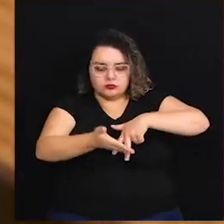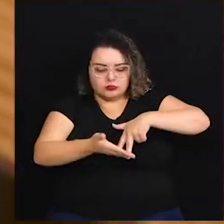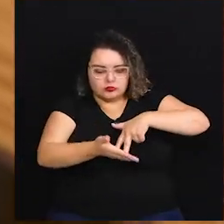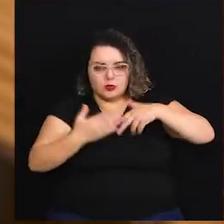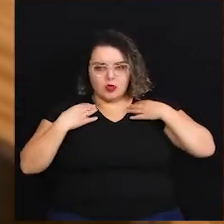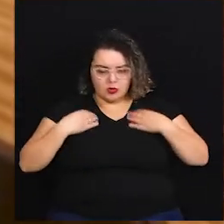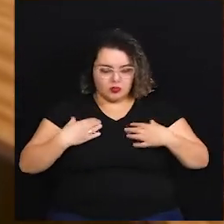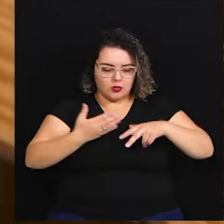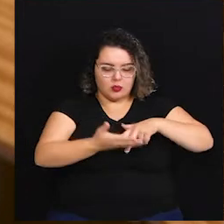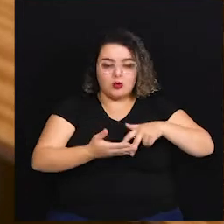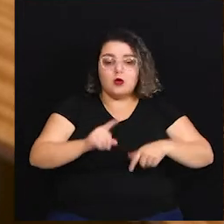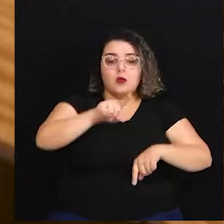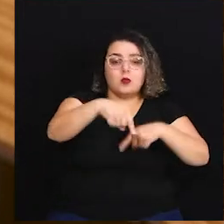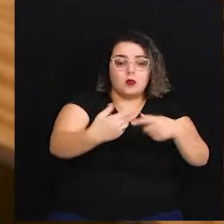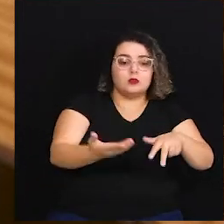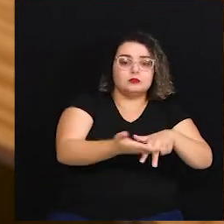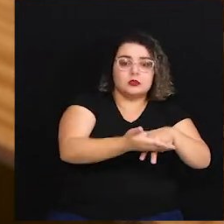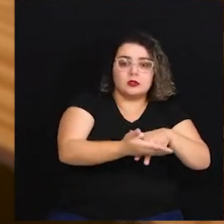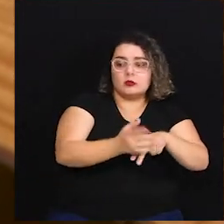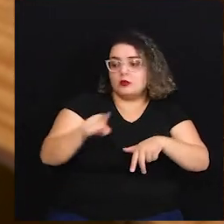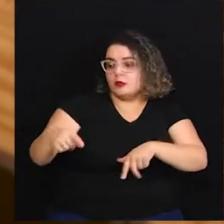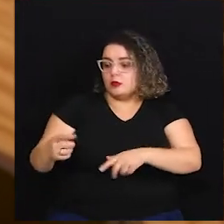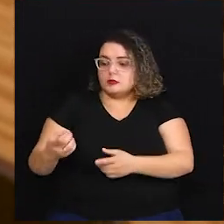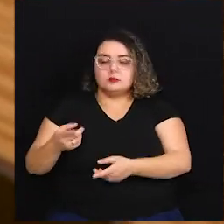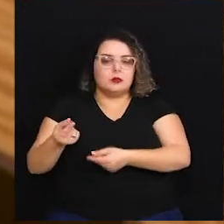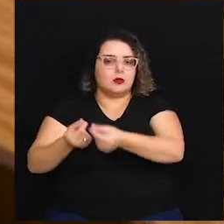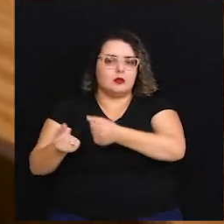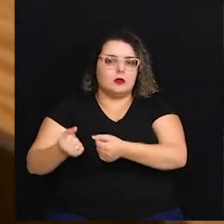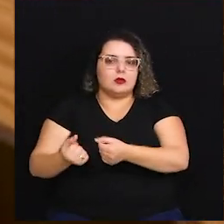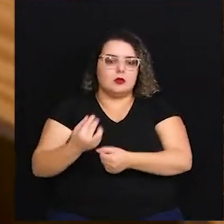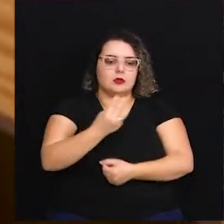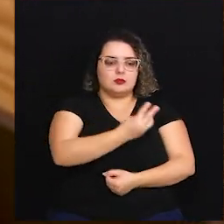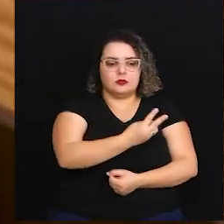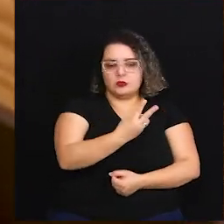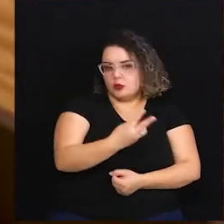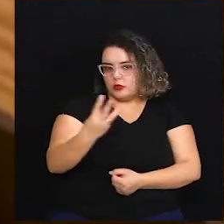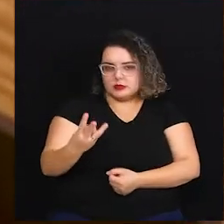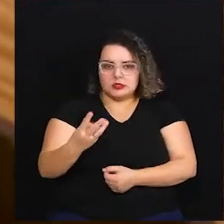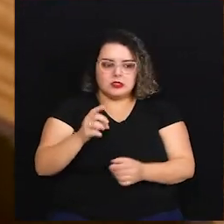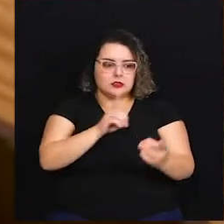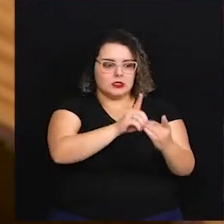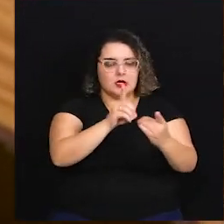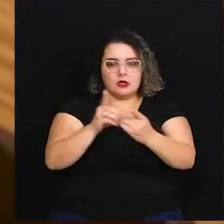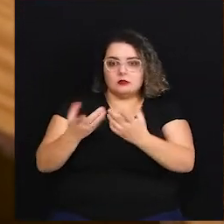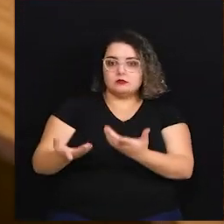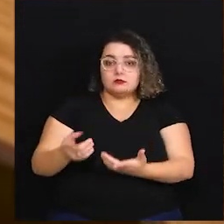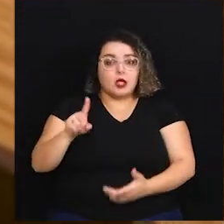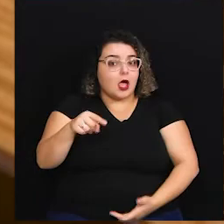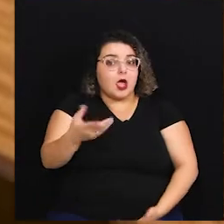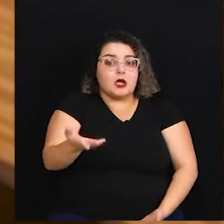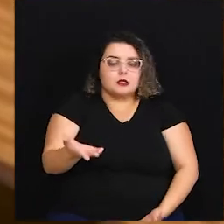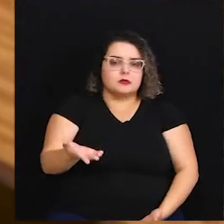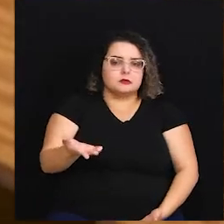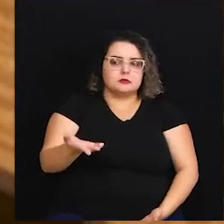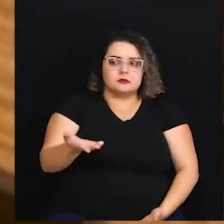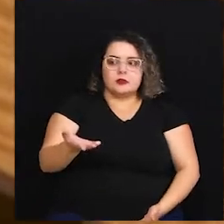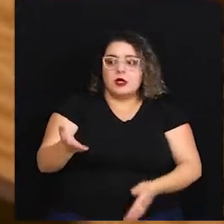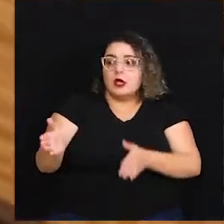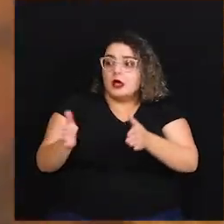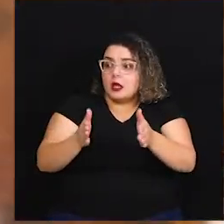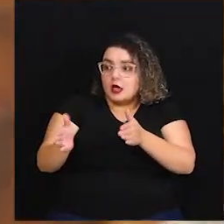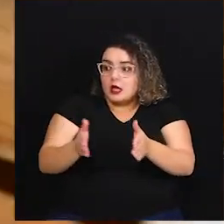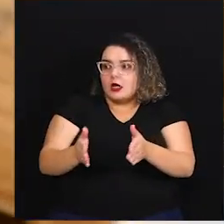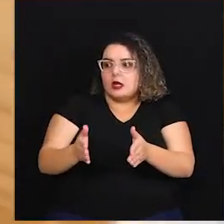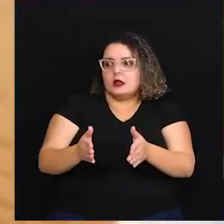nos vestidos, o outro na saia, o outro no caixa e mais outros 2, 3 atendendo. Sabe? Aí eu falei assim, é isso.